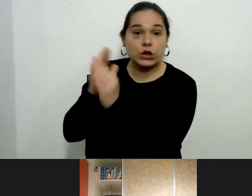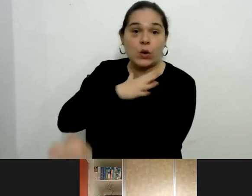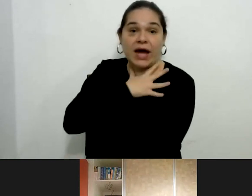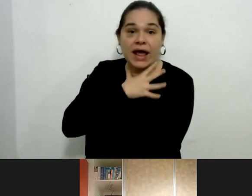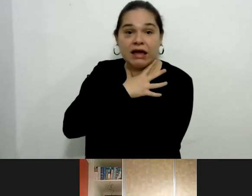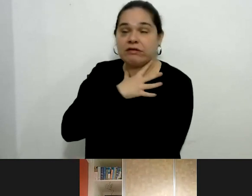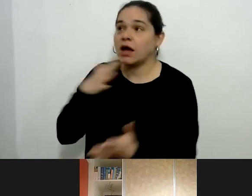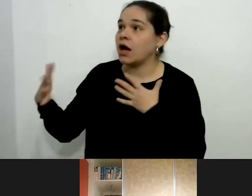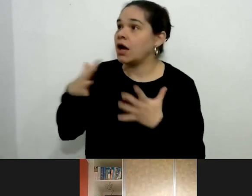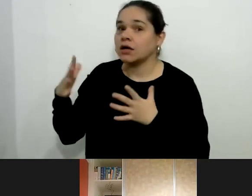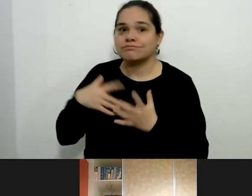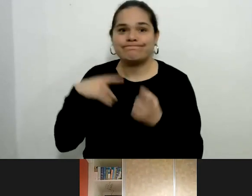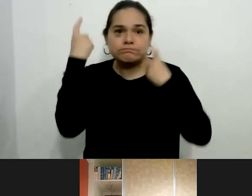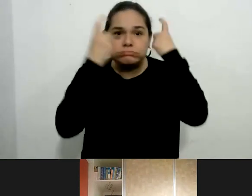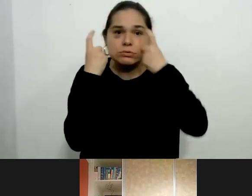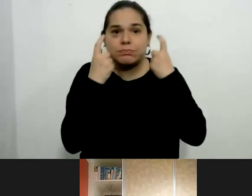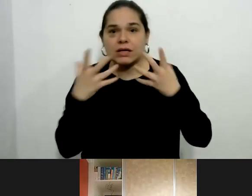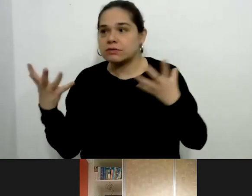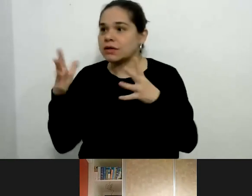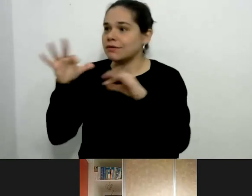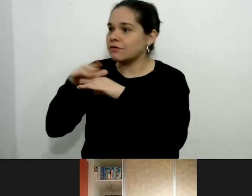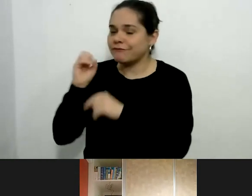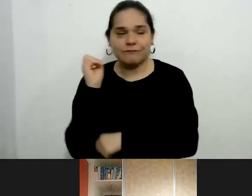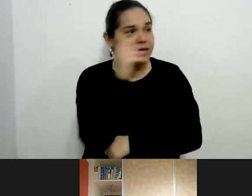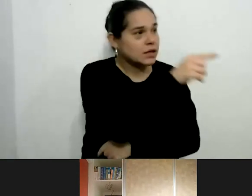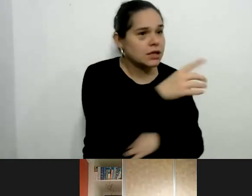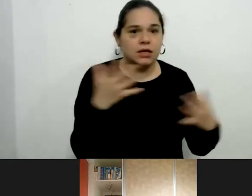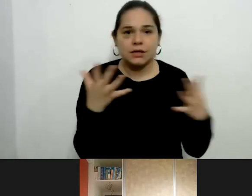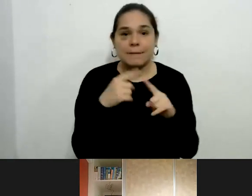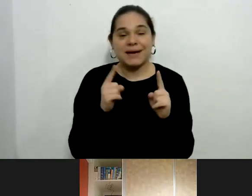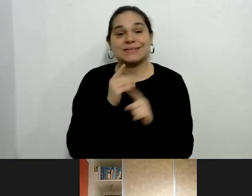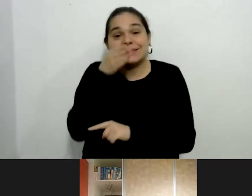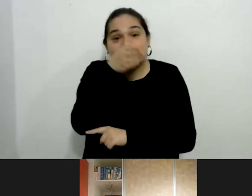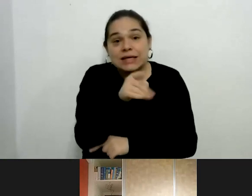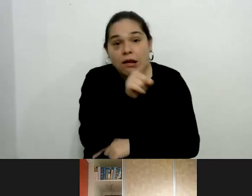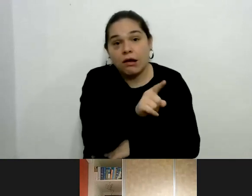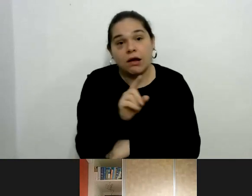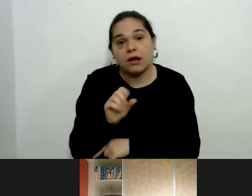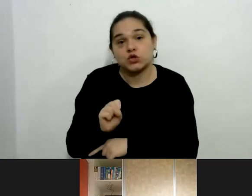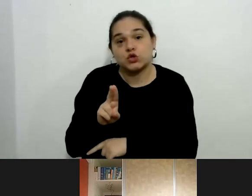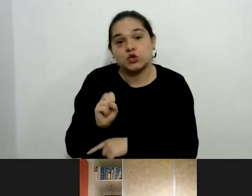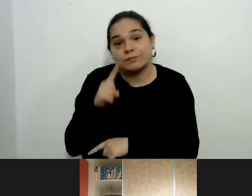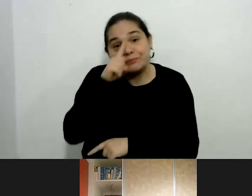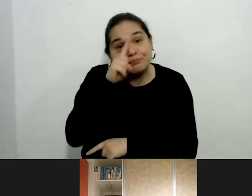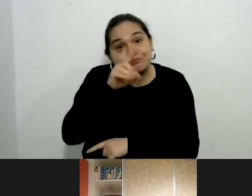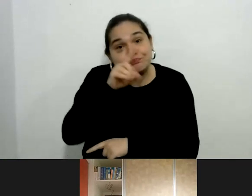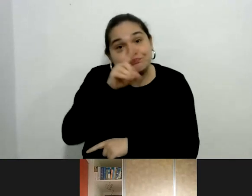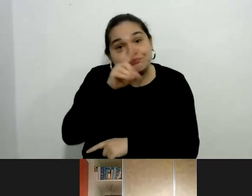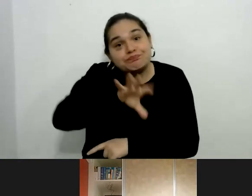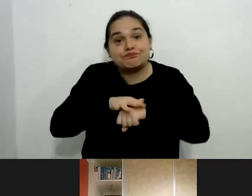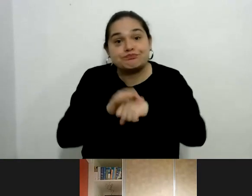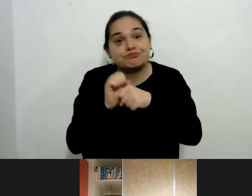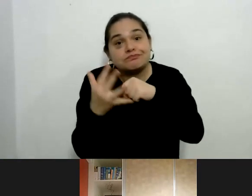já fica milhão e você quer ir e quanto mais gente vai para um posto de saúde hoje, pior é, o risco de contaminação é maior.